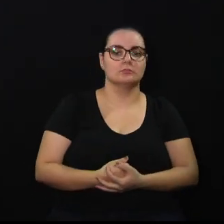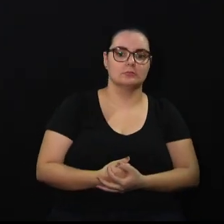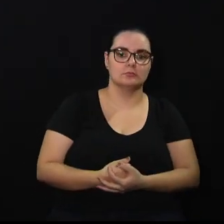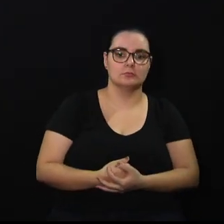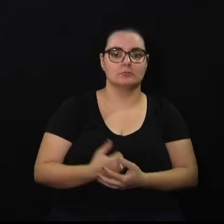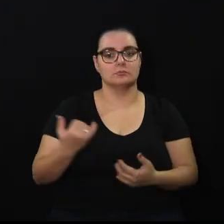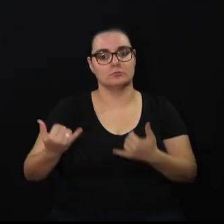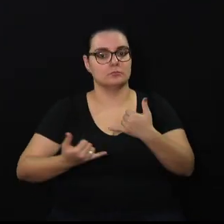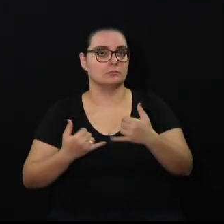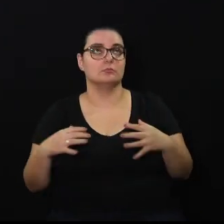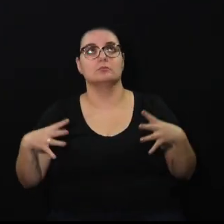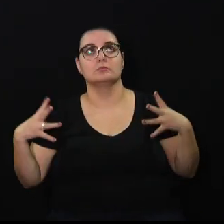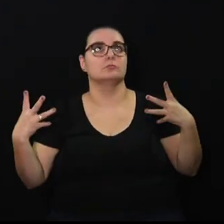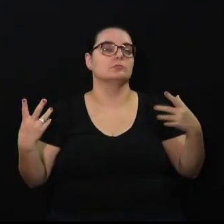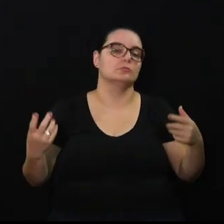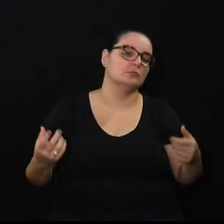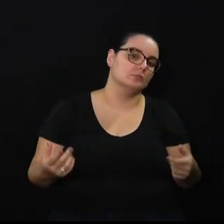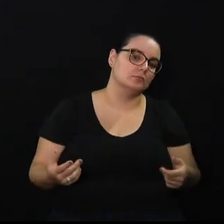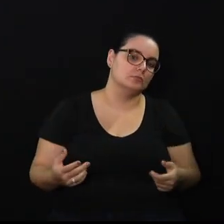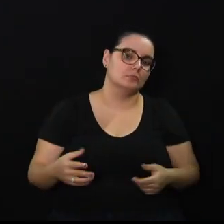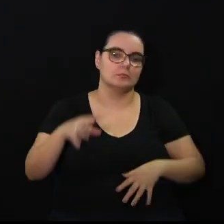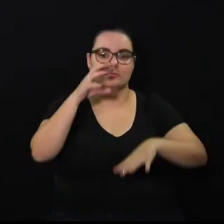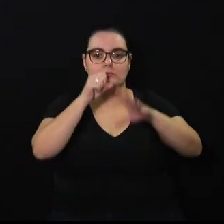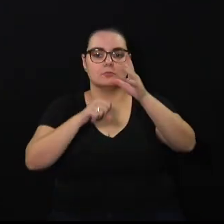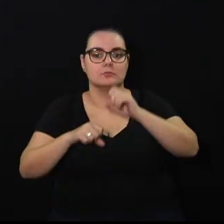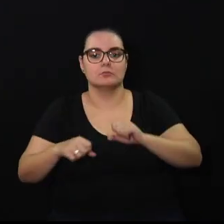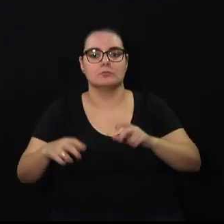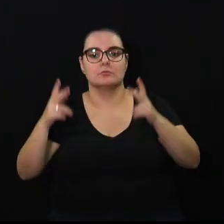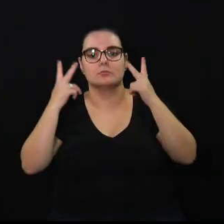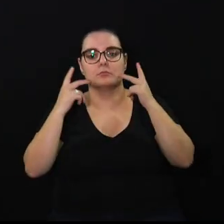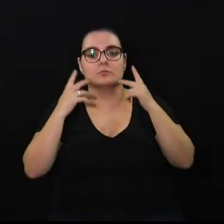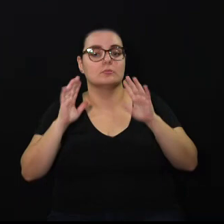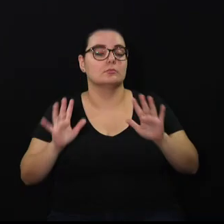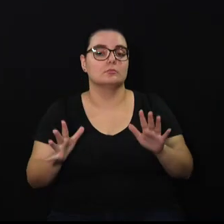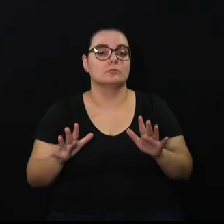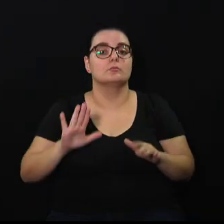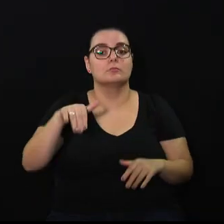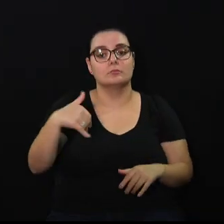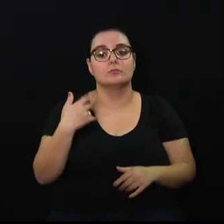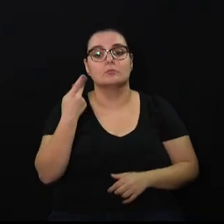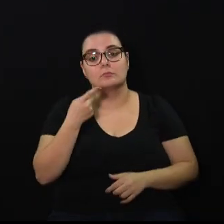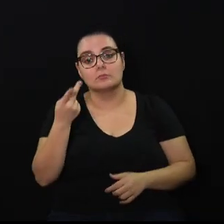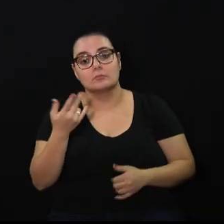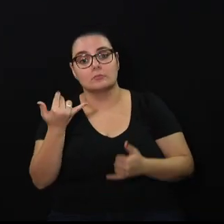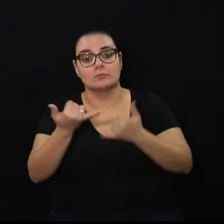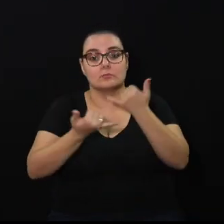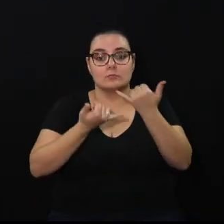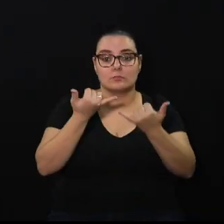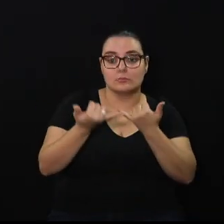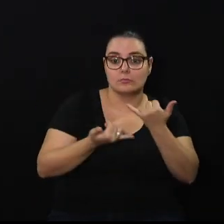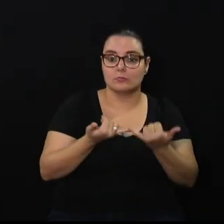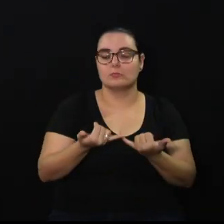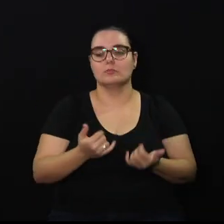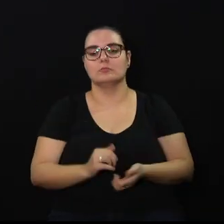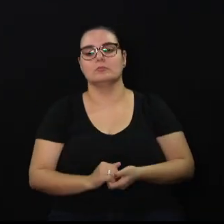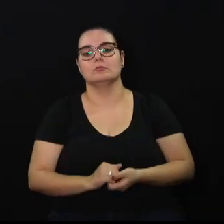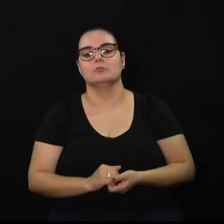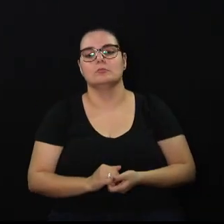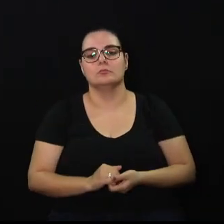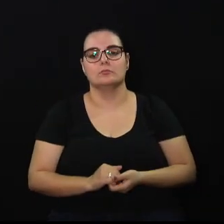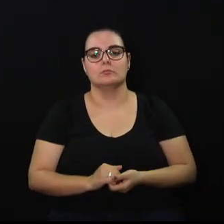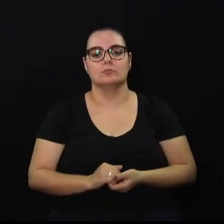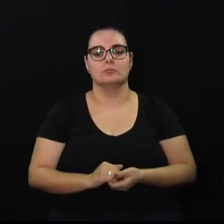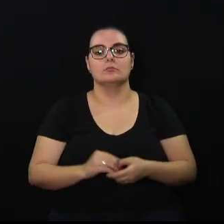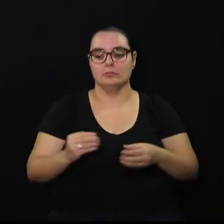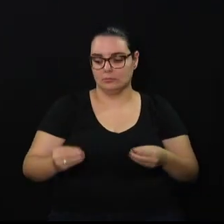aprendem é espontaneamente quando a gente fala de brincar a gente diz tanto do